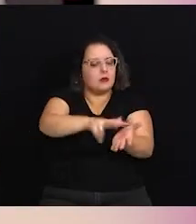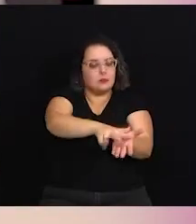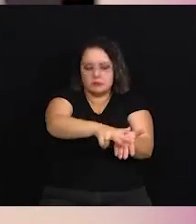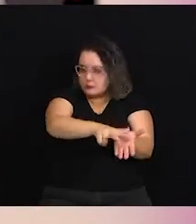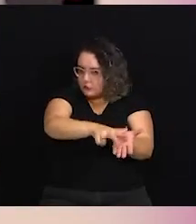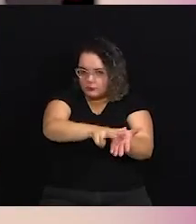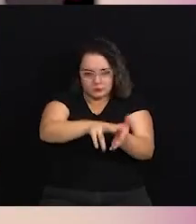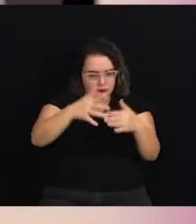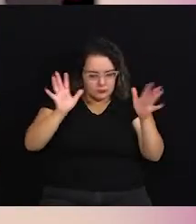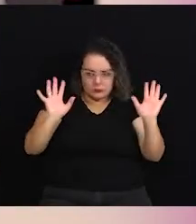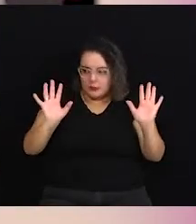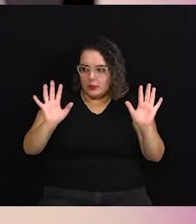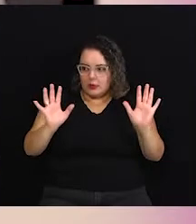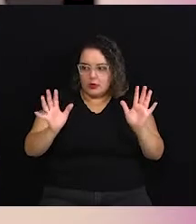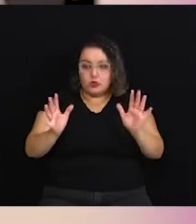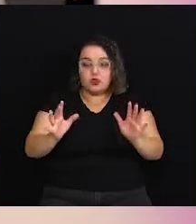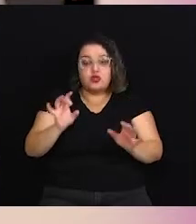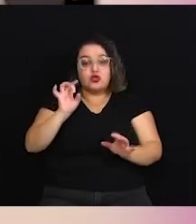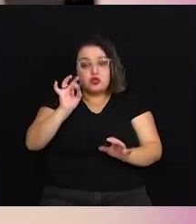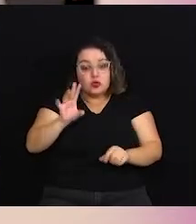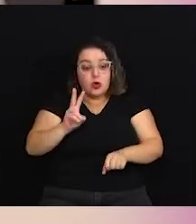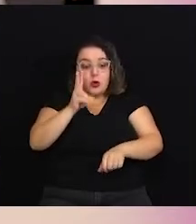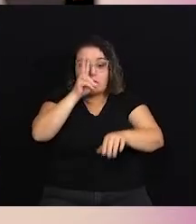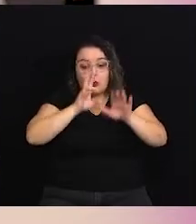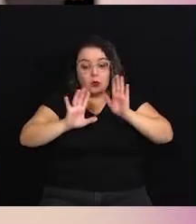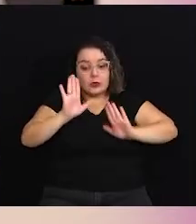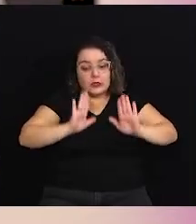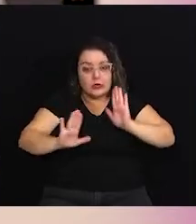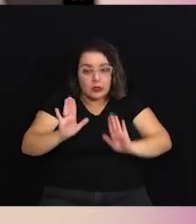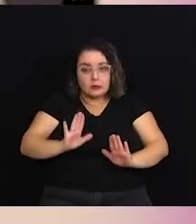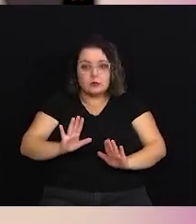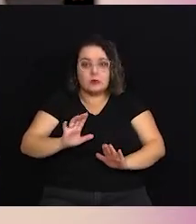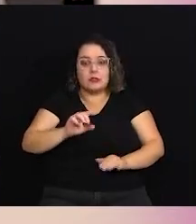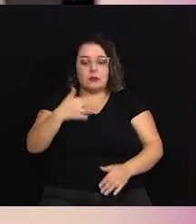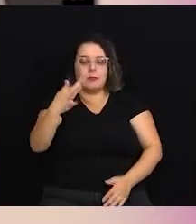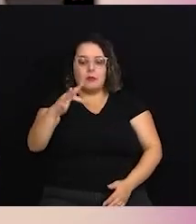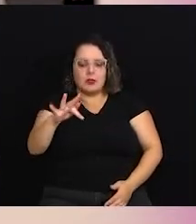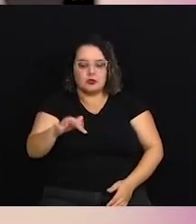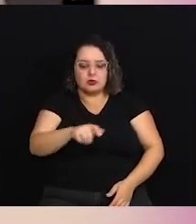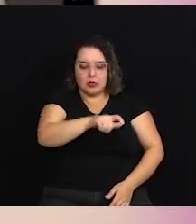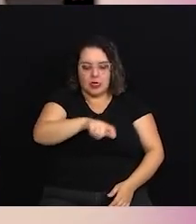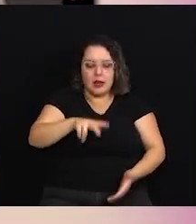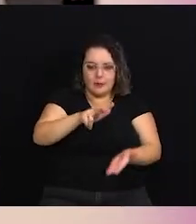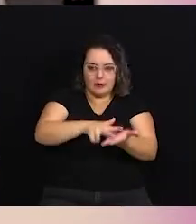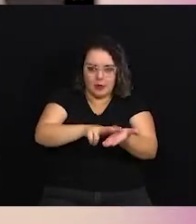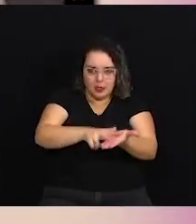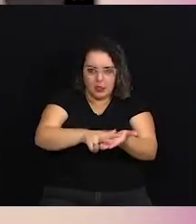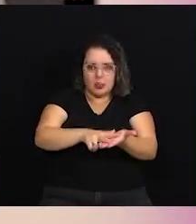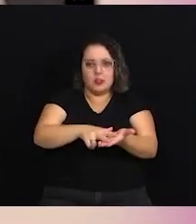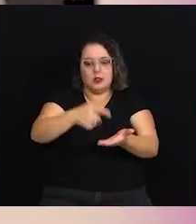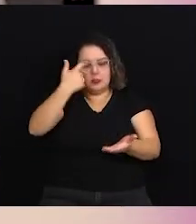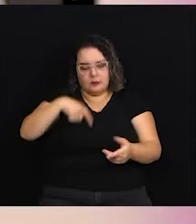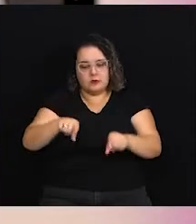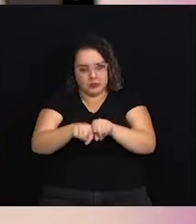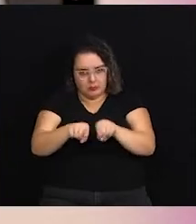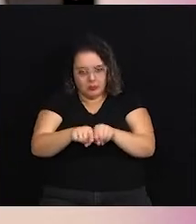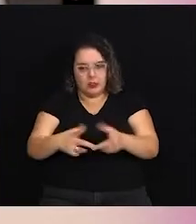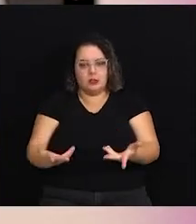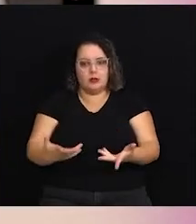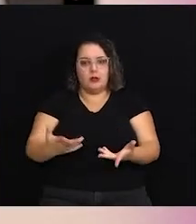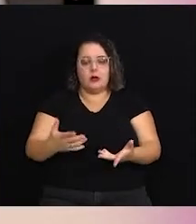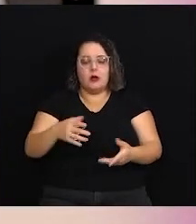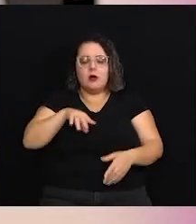deixa ela só conduza né em uma maneira tranquila um com a voz baixa tranquila